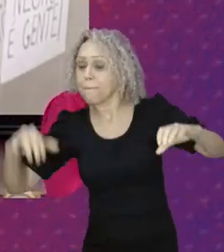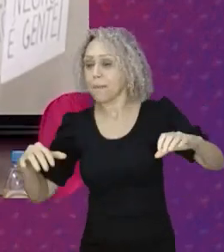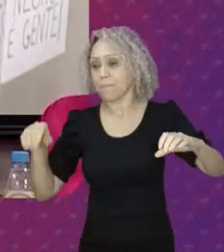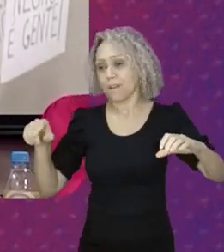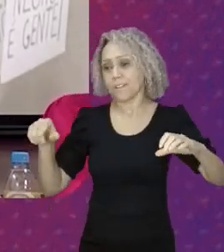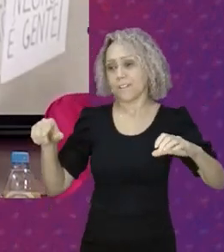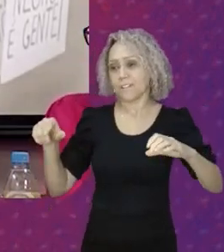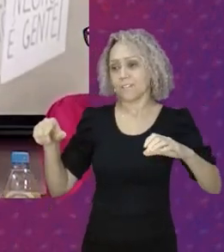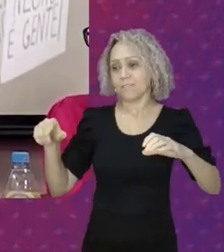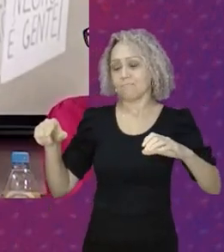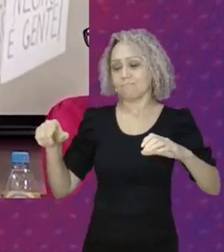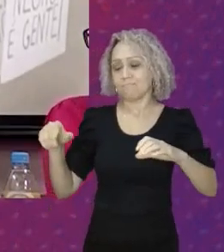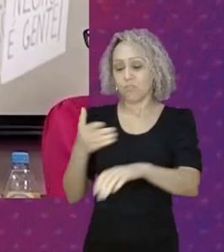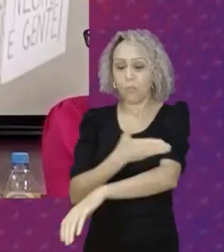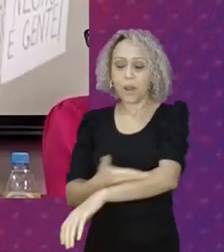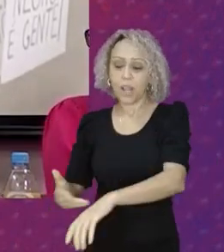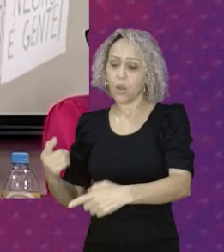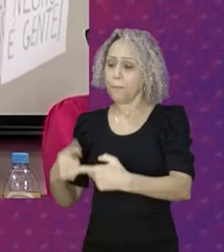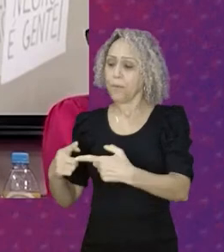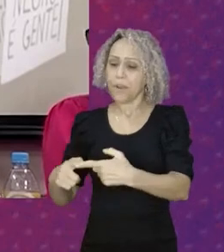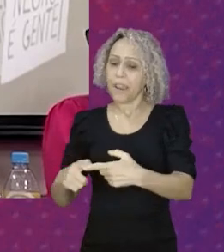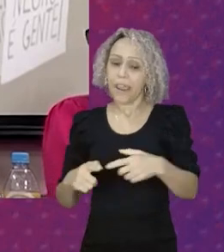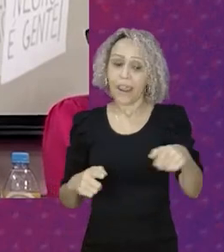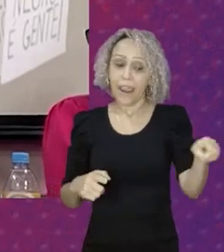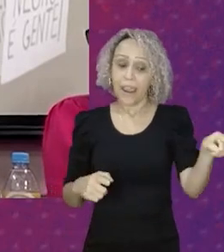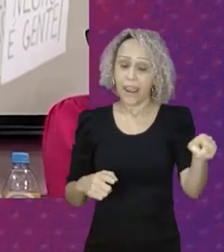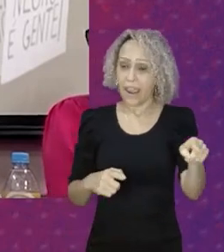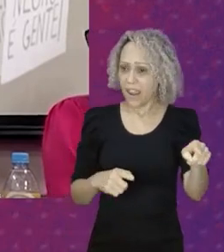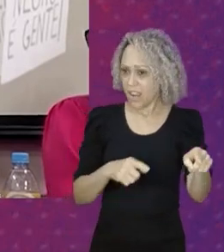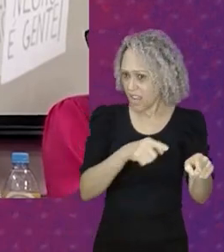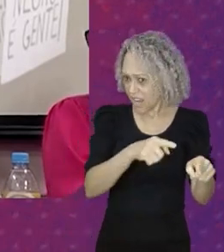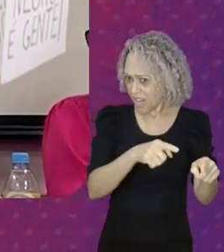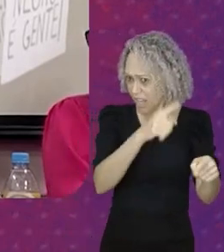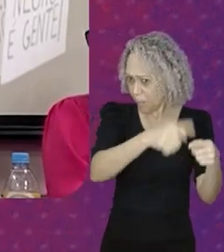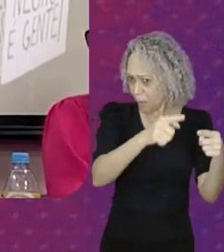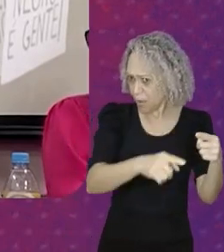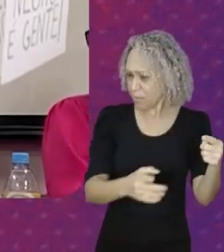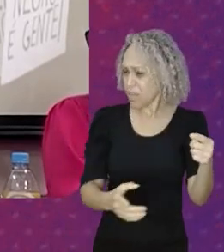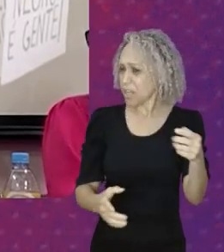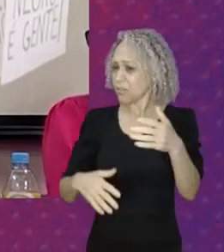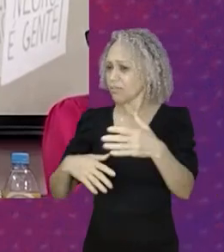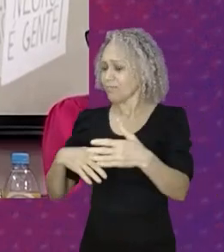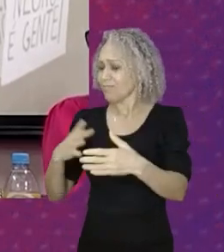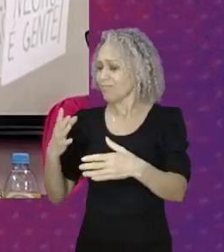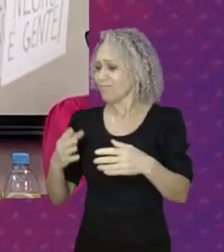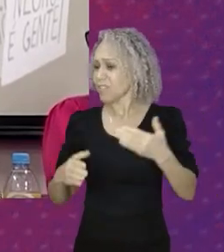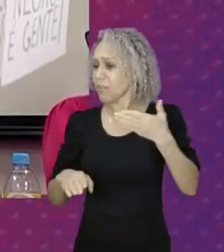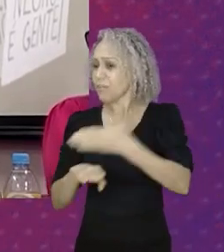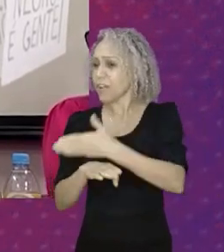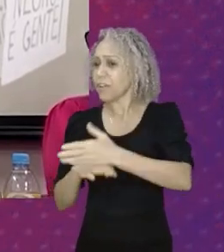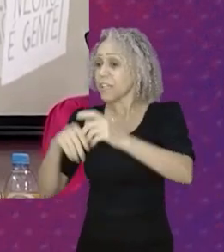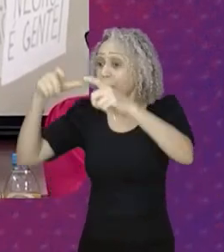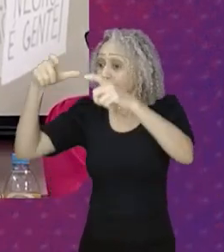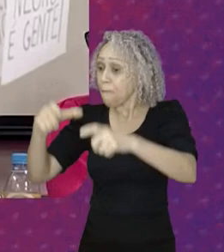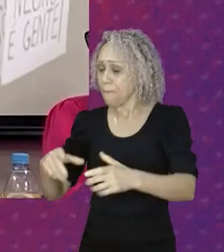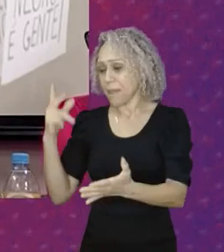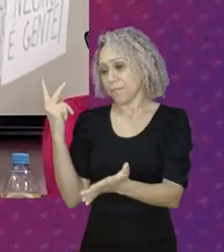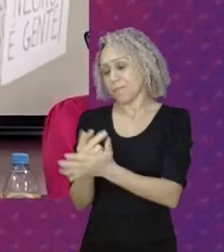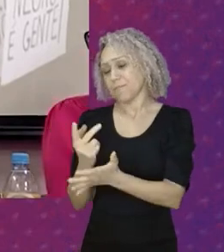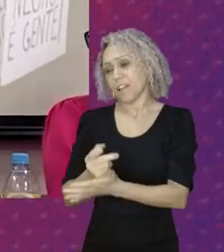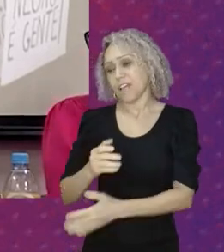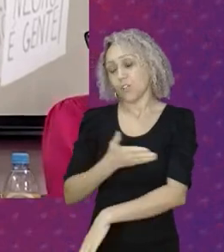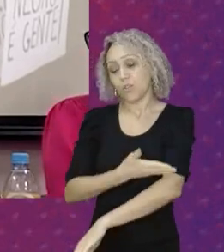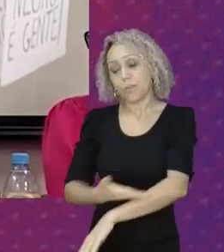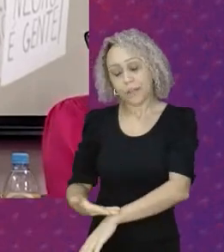de se organizar. E nos clubes sociais não era um lugar só da cultura, né? Mas era um lugar